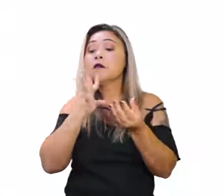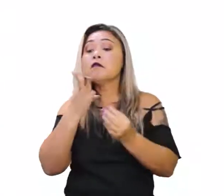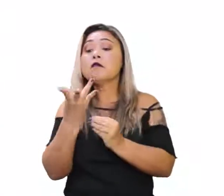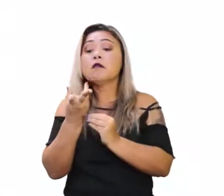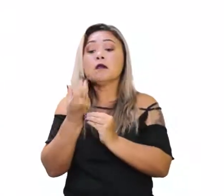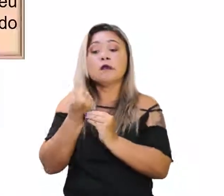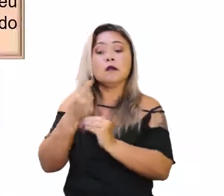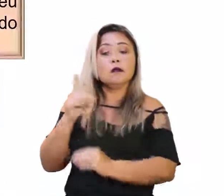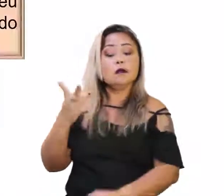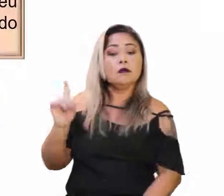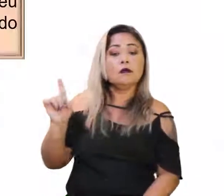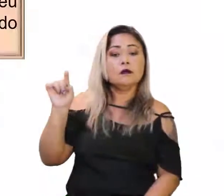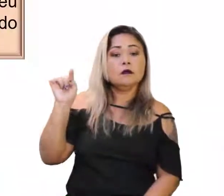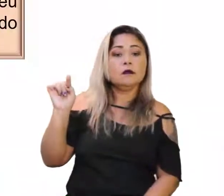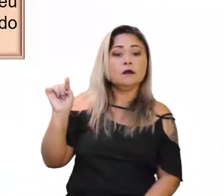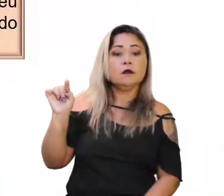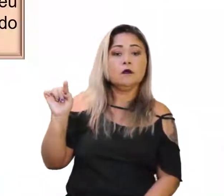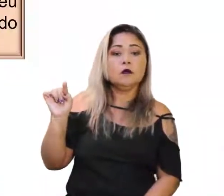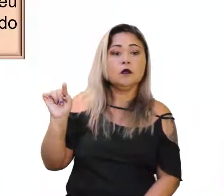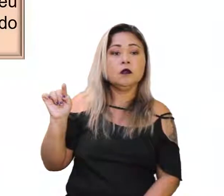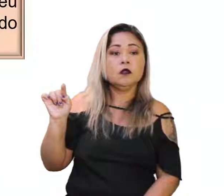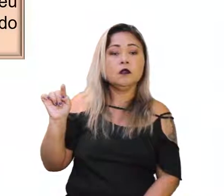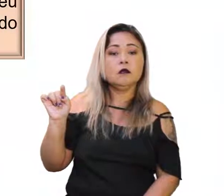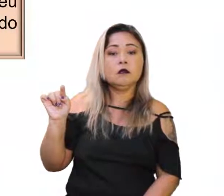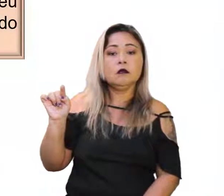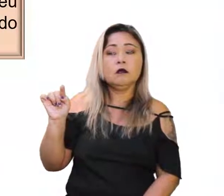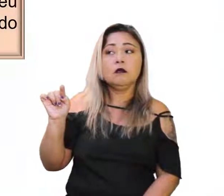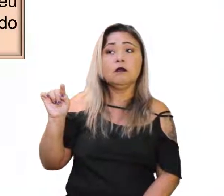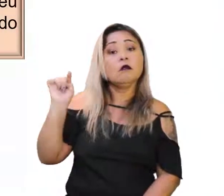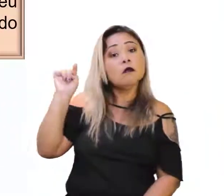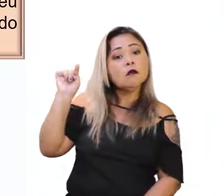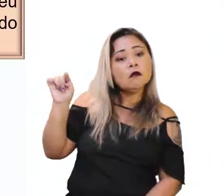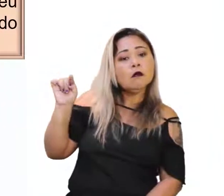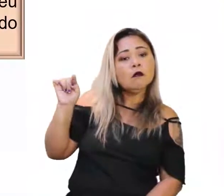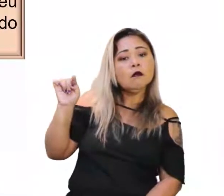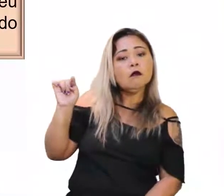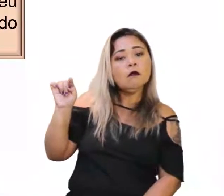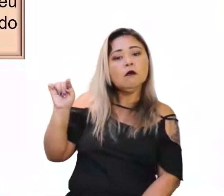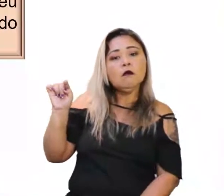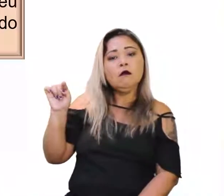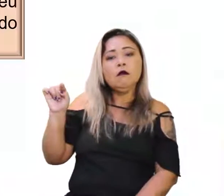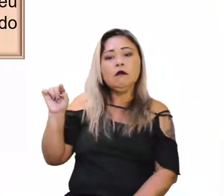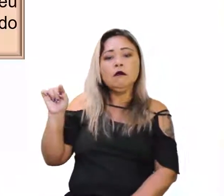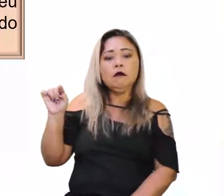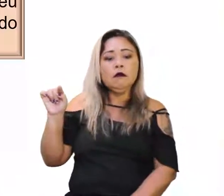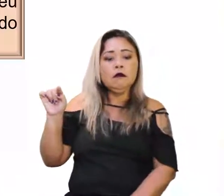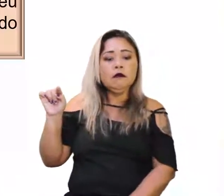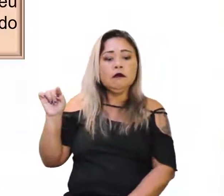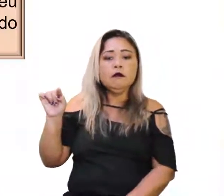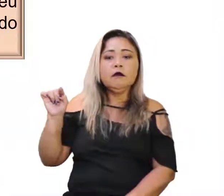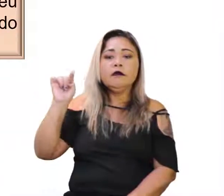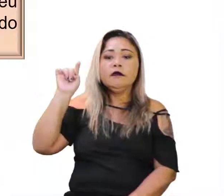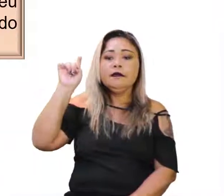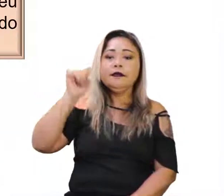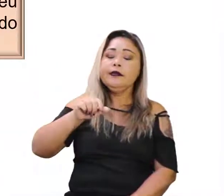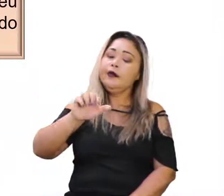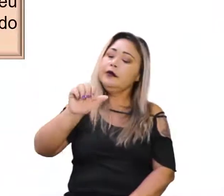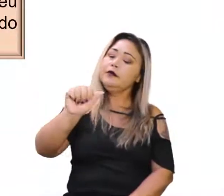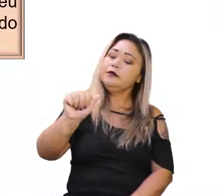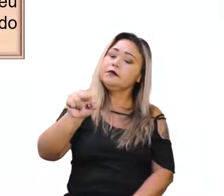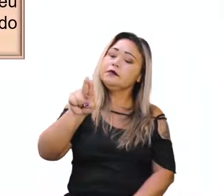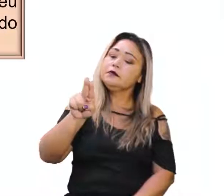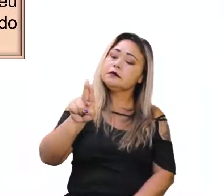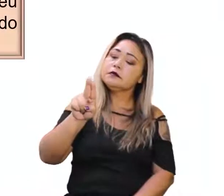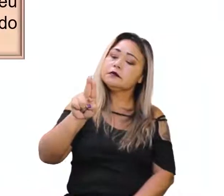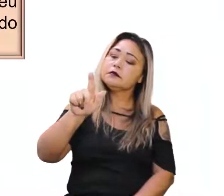um artista. Vamos ver. Pois é, aí nós vamos ver aqui o Augusto Boal, que é um dos